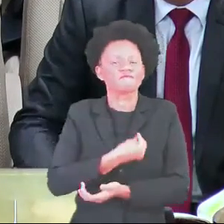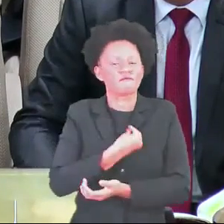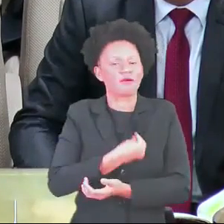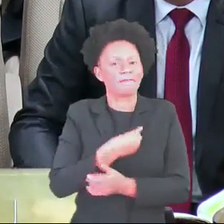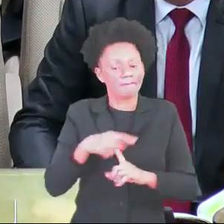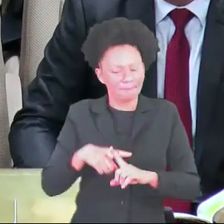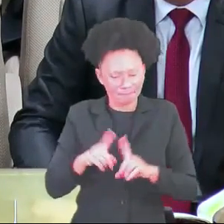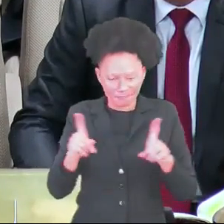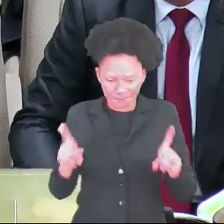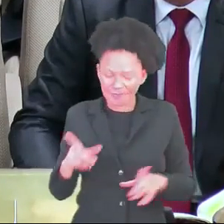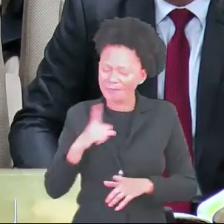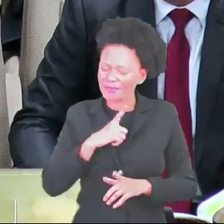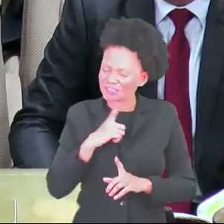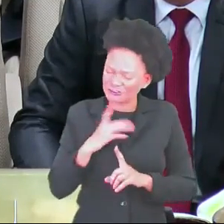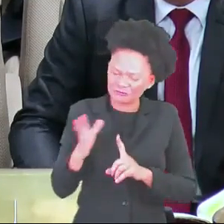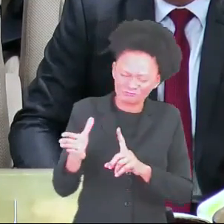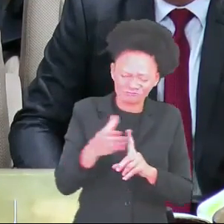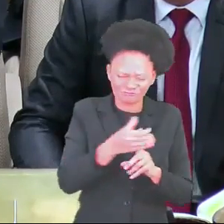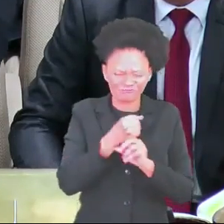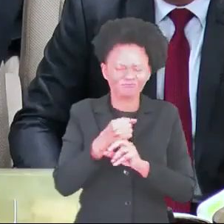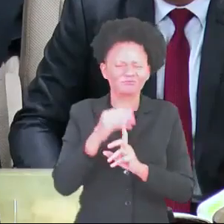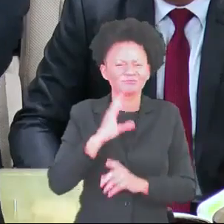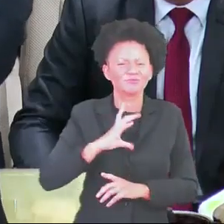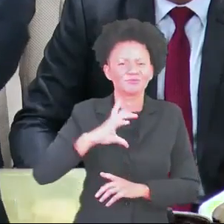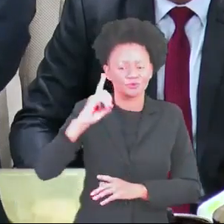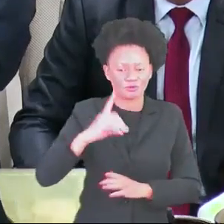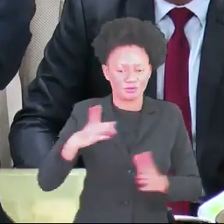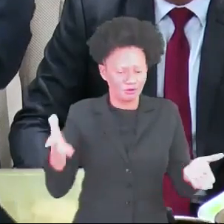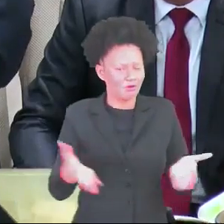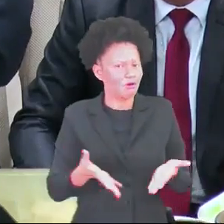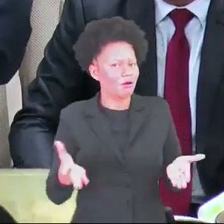Mas existe um mistério de Deus para esse tempo.